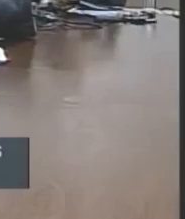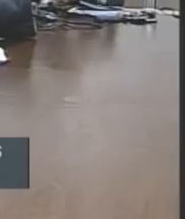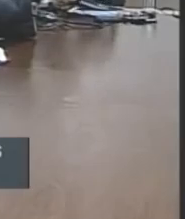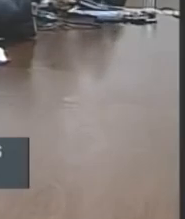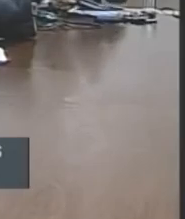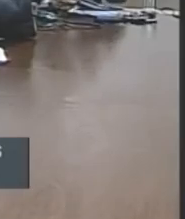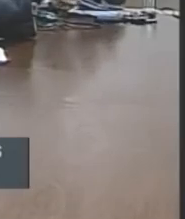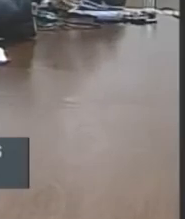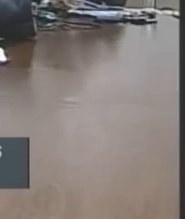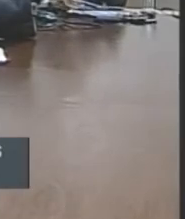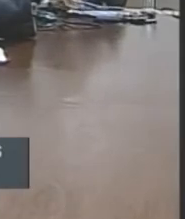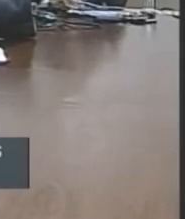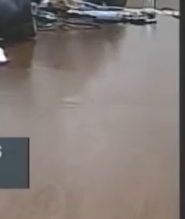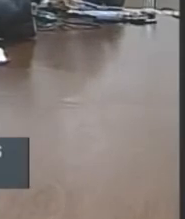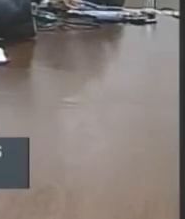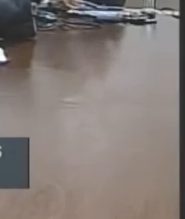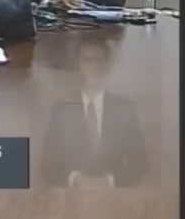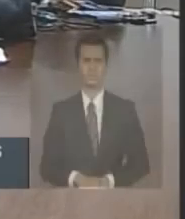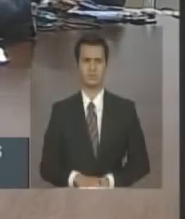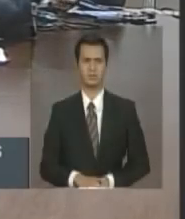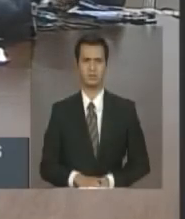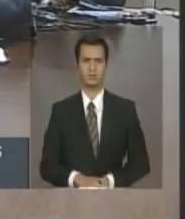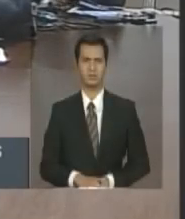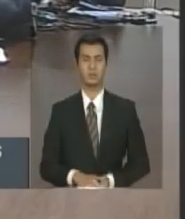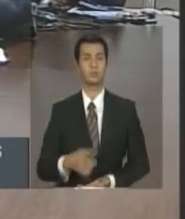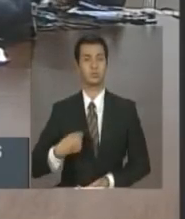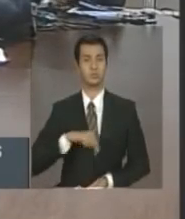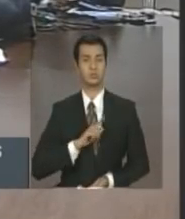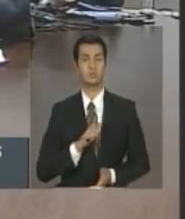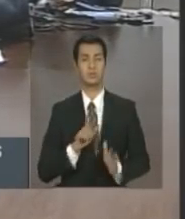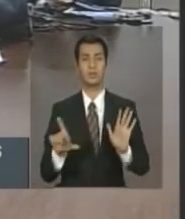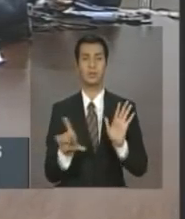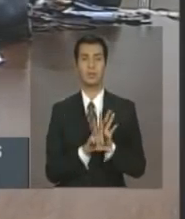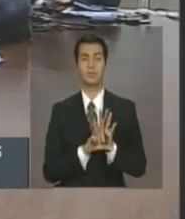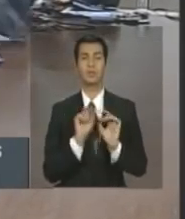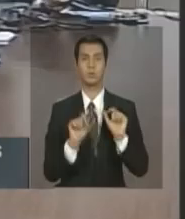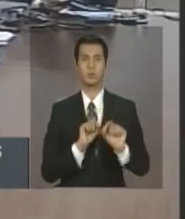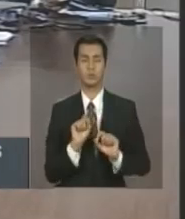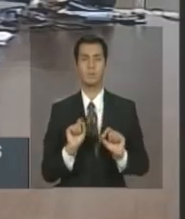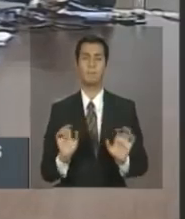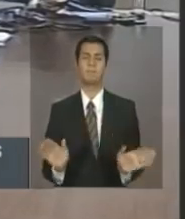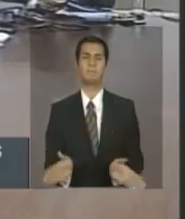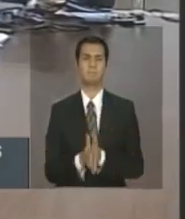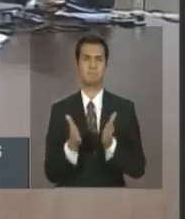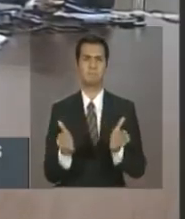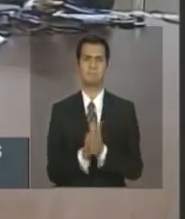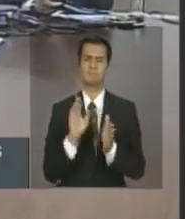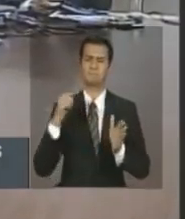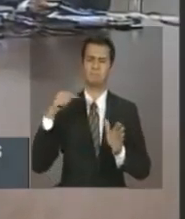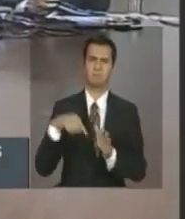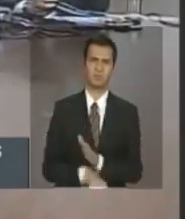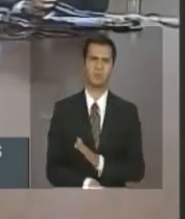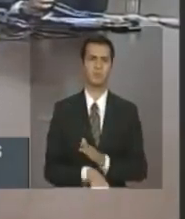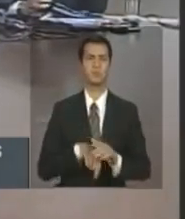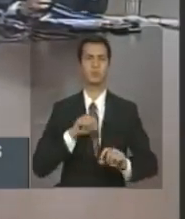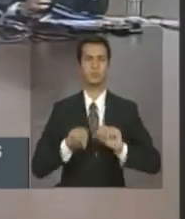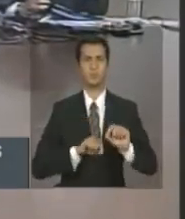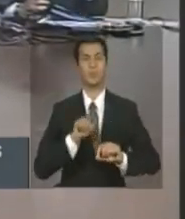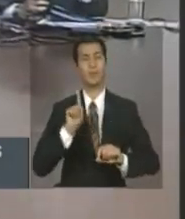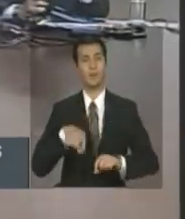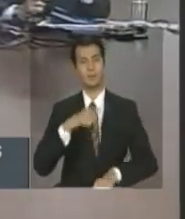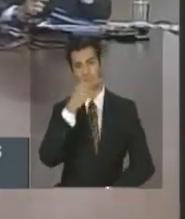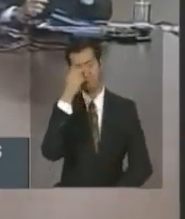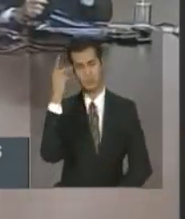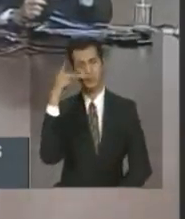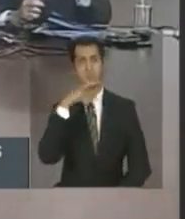Não, esse é o problema. Nós temos, por lei, uma definição do que é extremamente pobre, conta do Brasil Sem Miséria, que é, no caso,